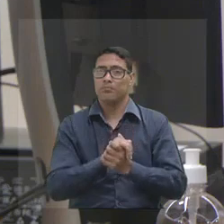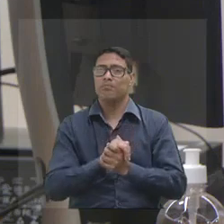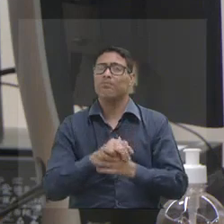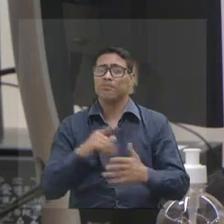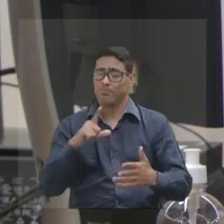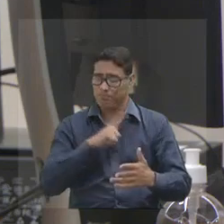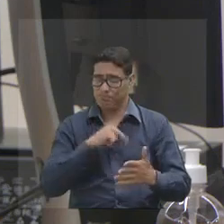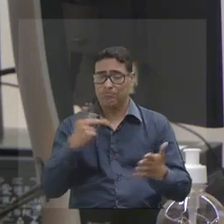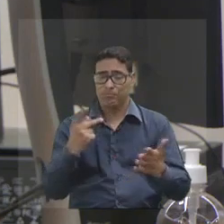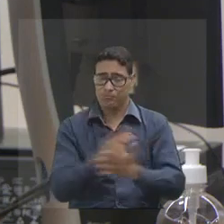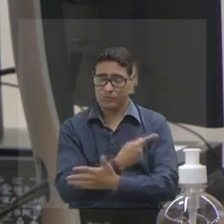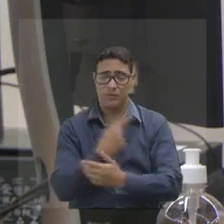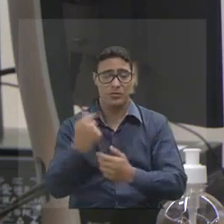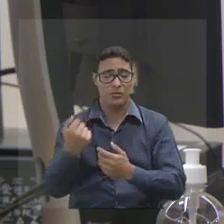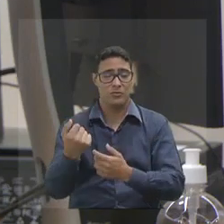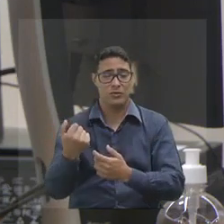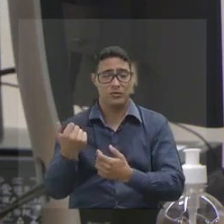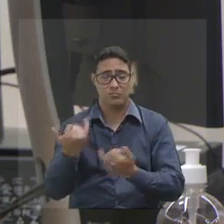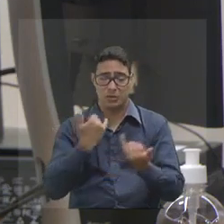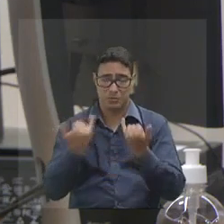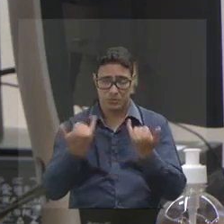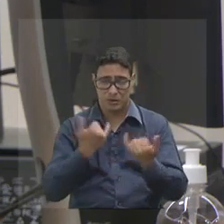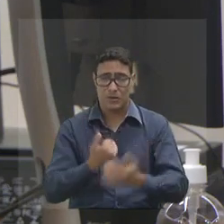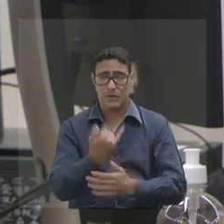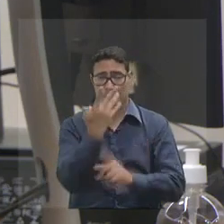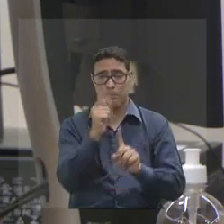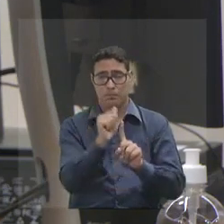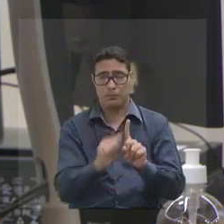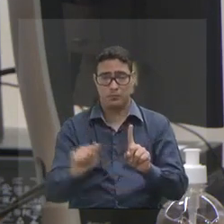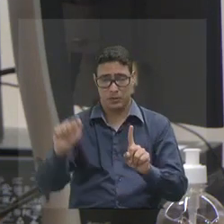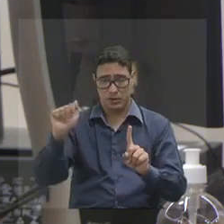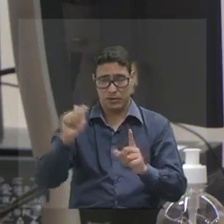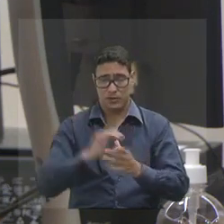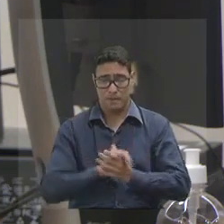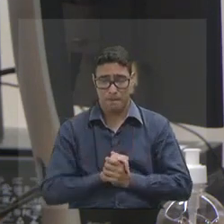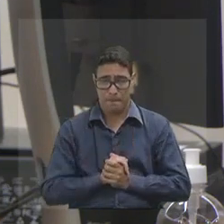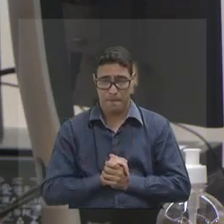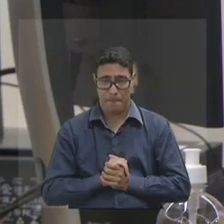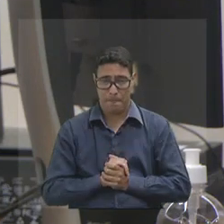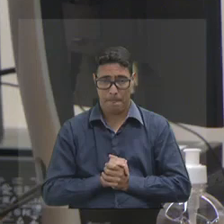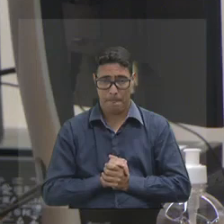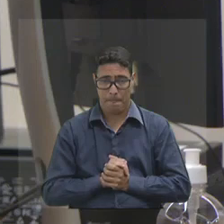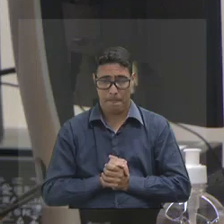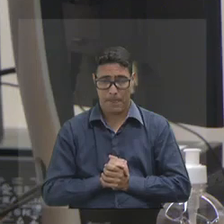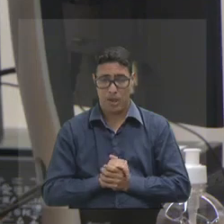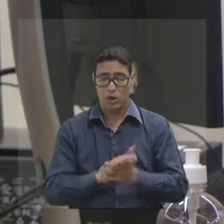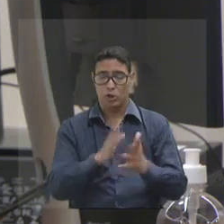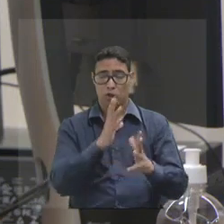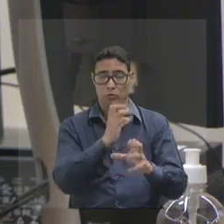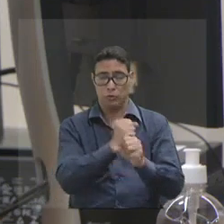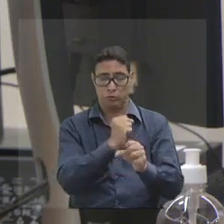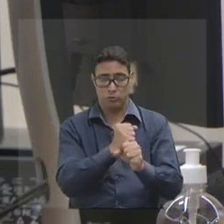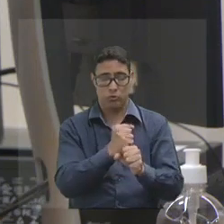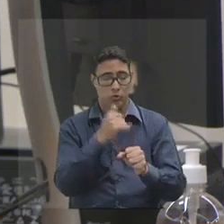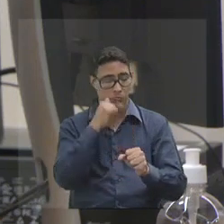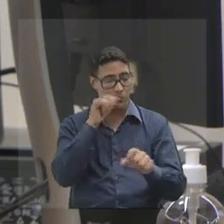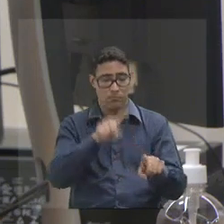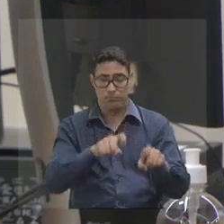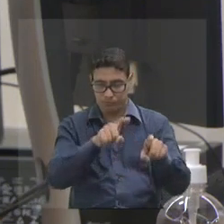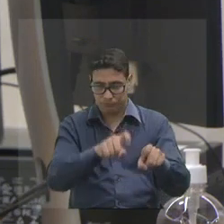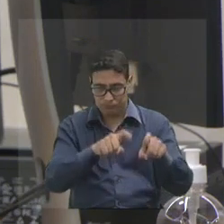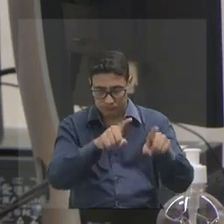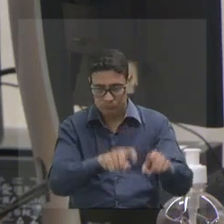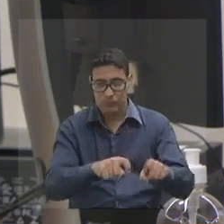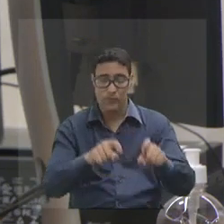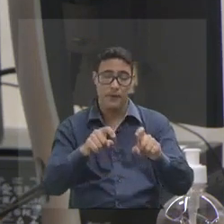mandato durante esse transcurso aí de quatro meses de mandato os produtores rurais os agricultores familiares da